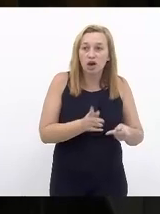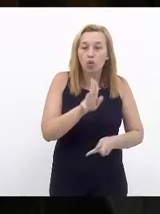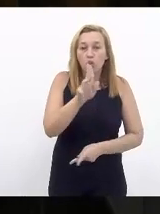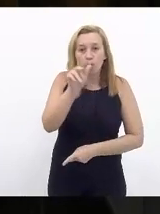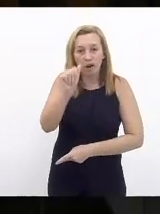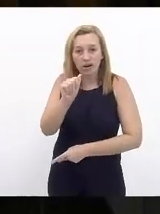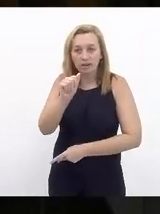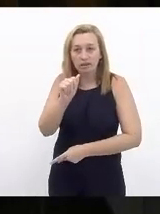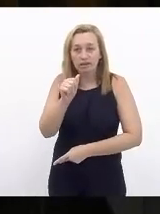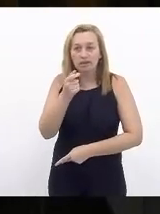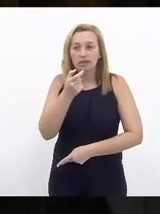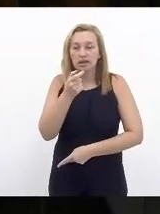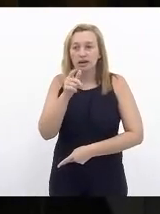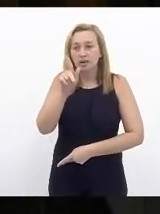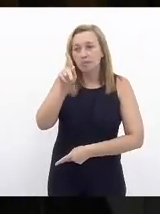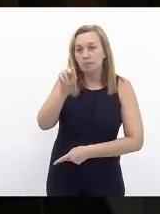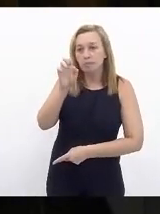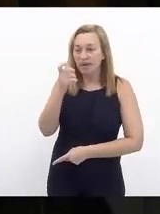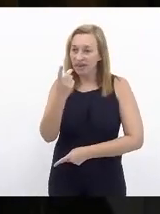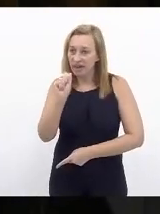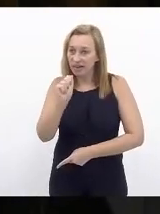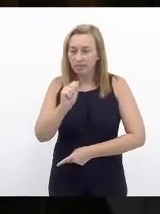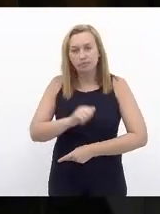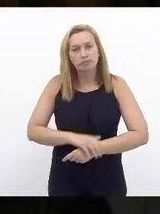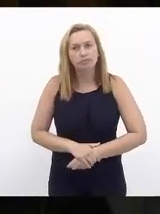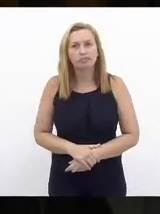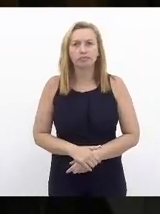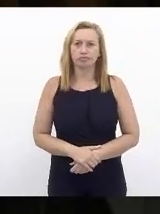Penha. A UPA da Penha.